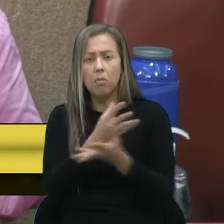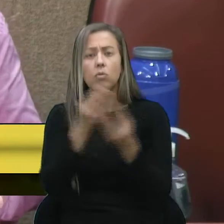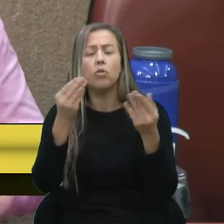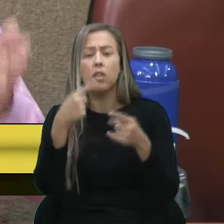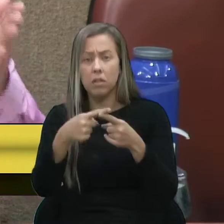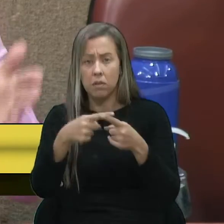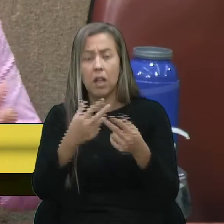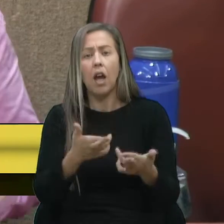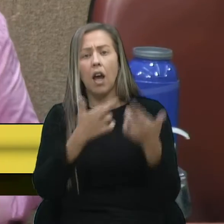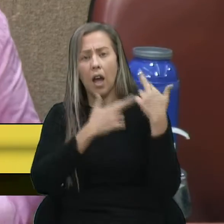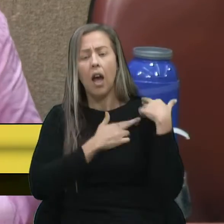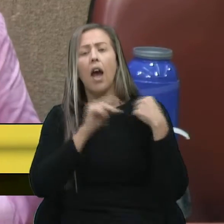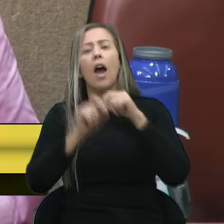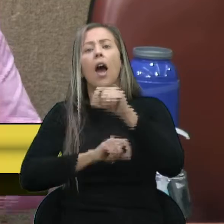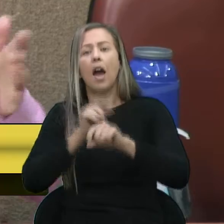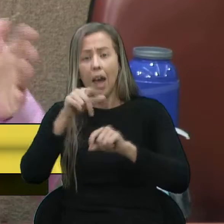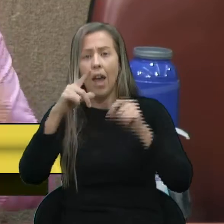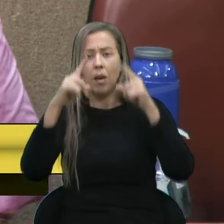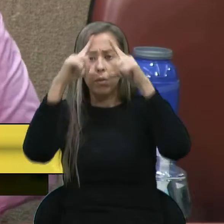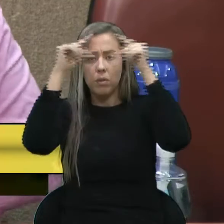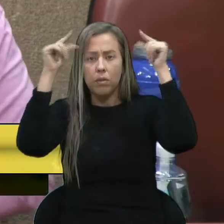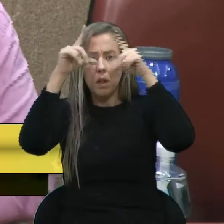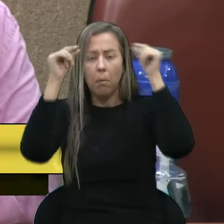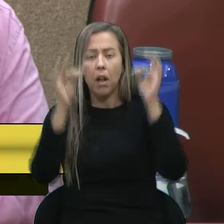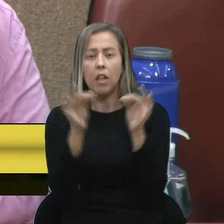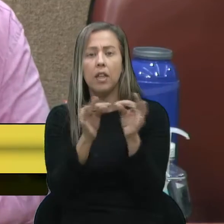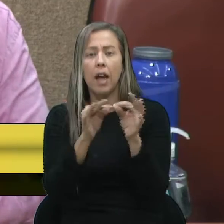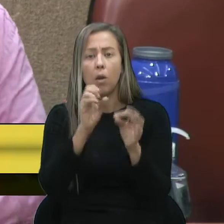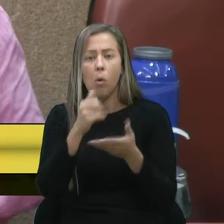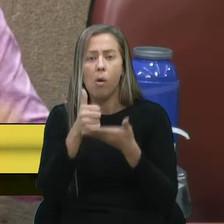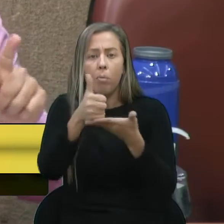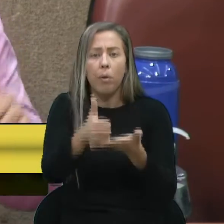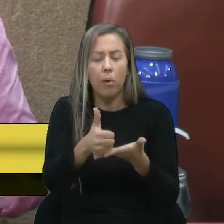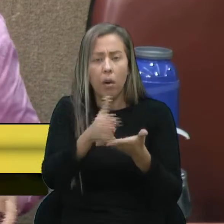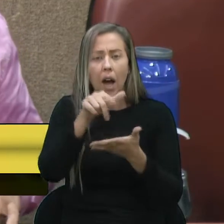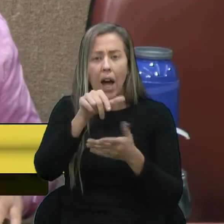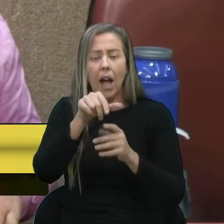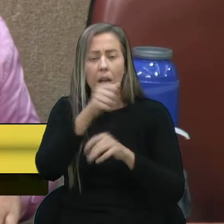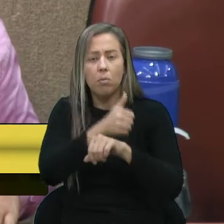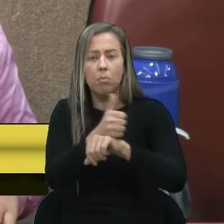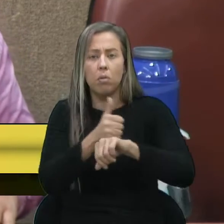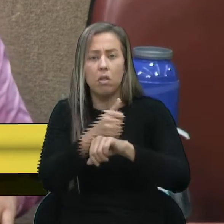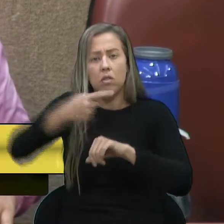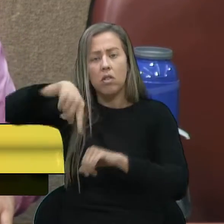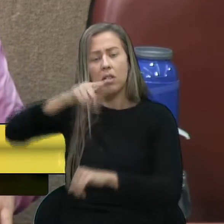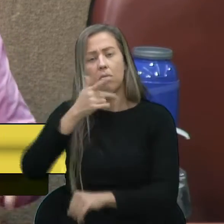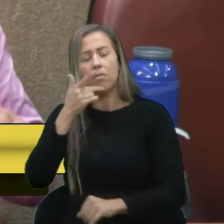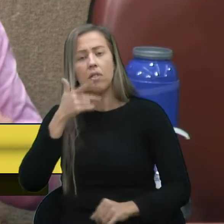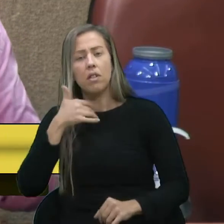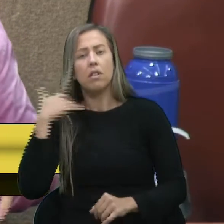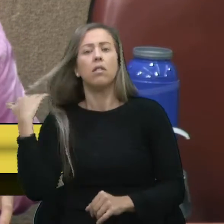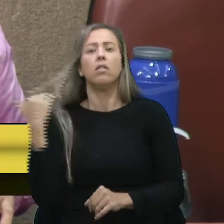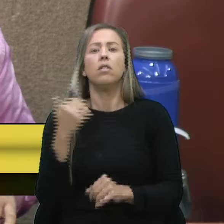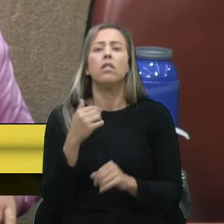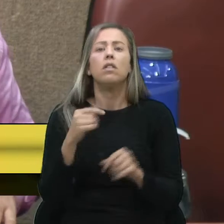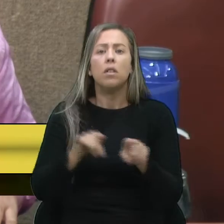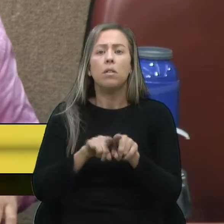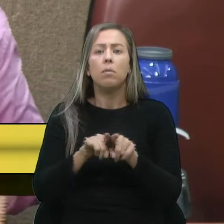de responsabilidade, vai ser o enfermeiro, o técnico ou auxiliar. Então, é desses profissionais que nós estamos falando.